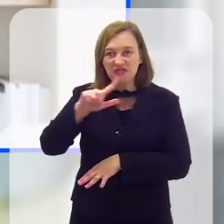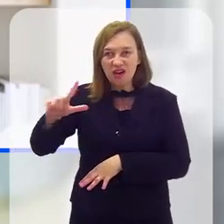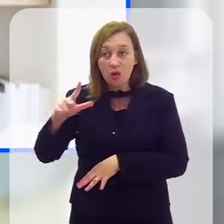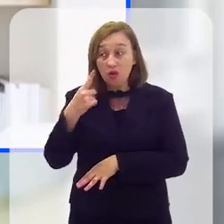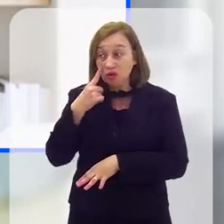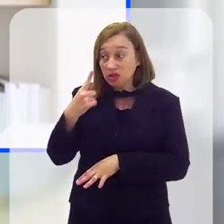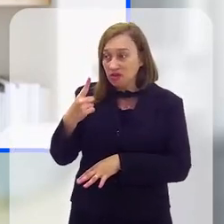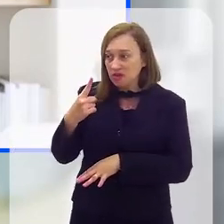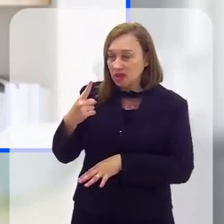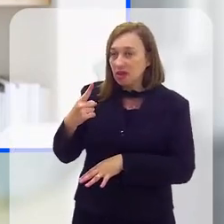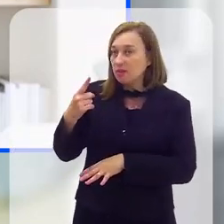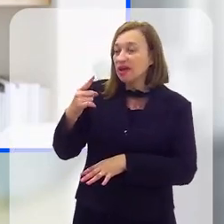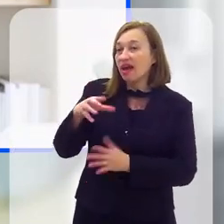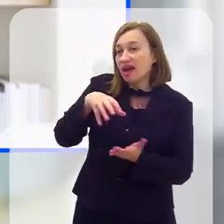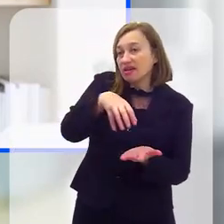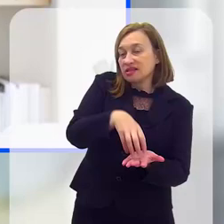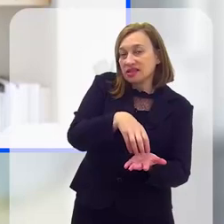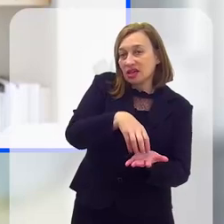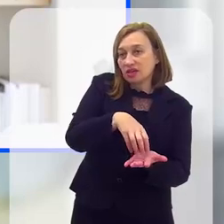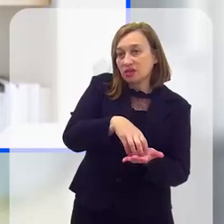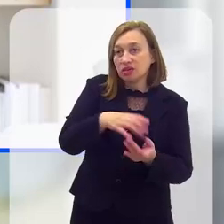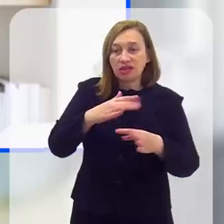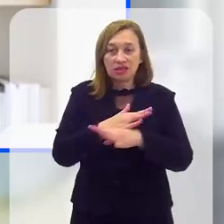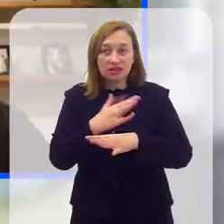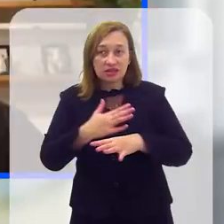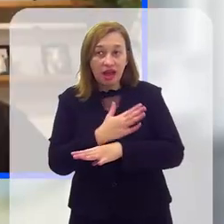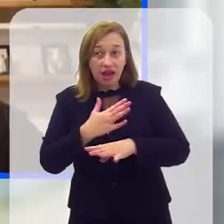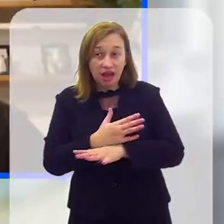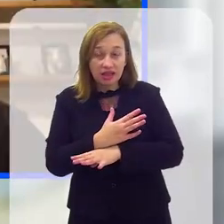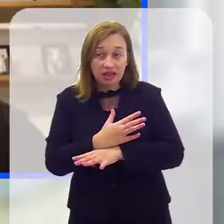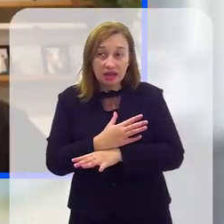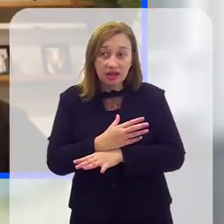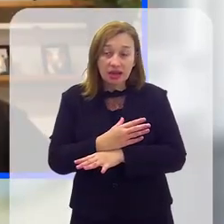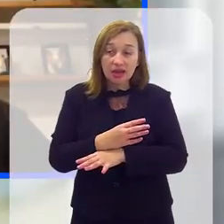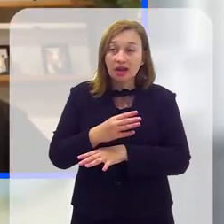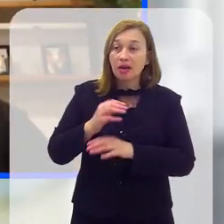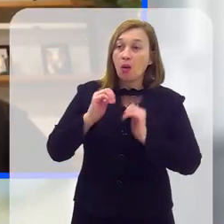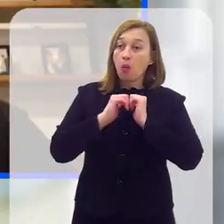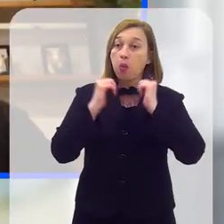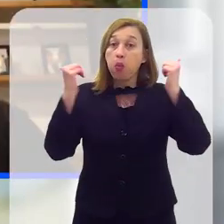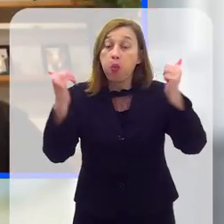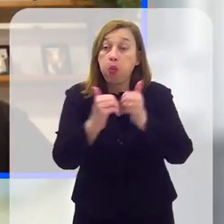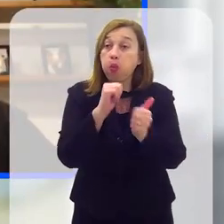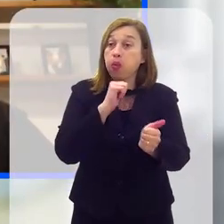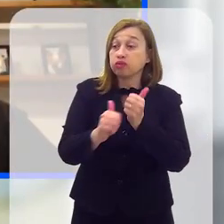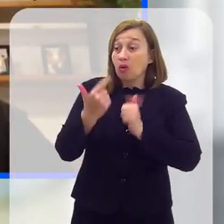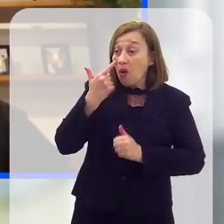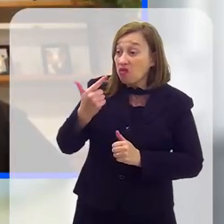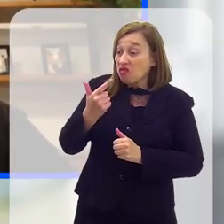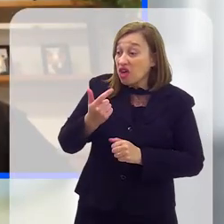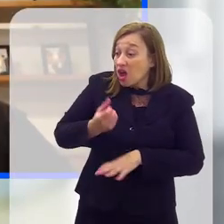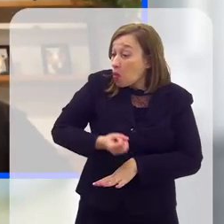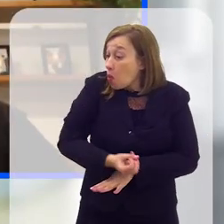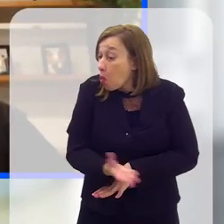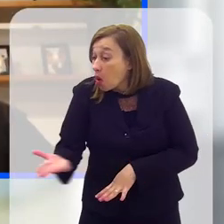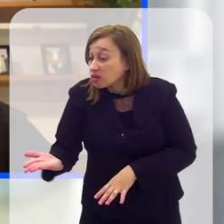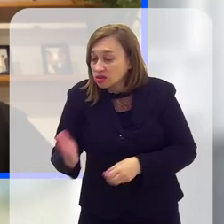você passa pela cidade, pelo centro da cidade, pela Leopoldina, pelo Maracanã, você vê aquela quantidade de esgoto,